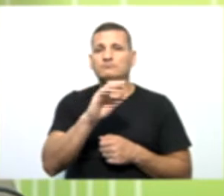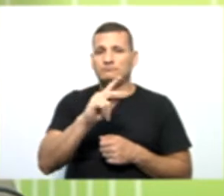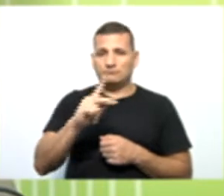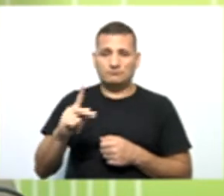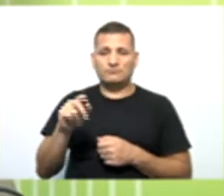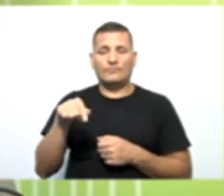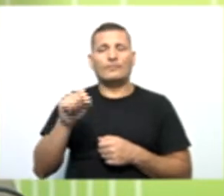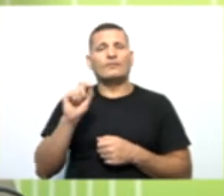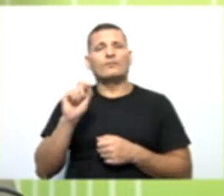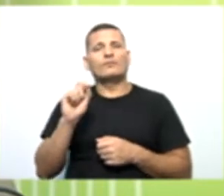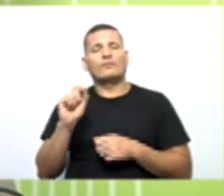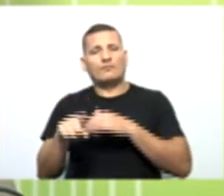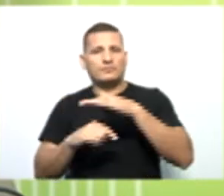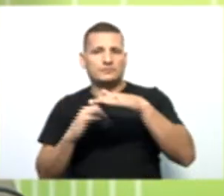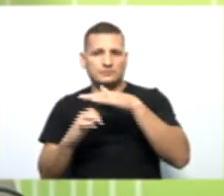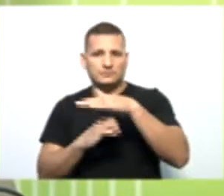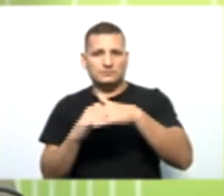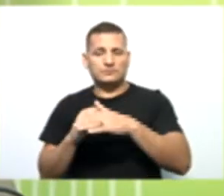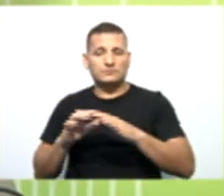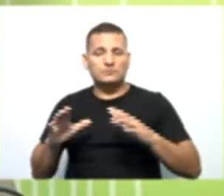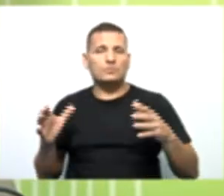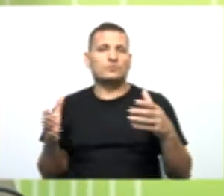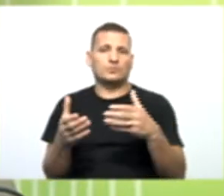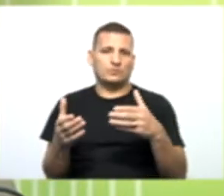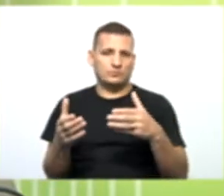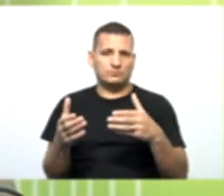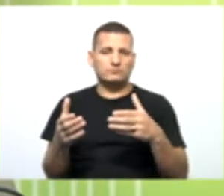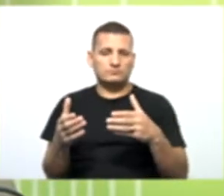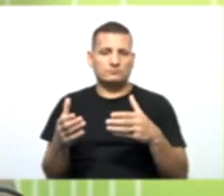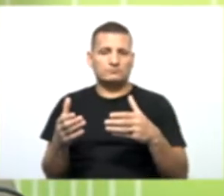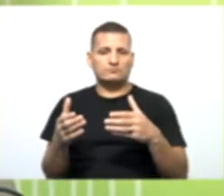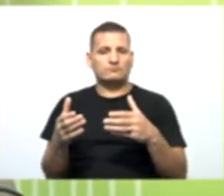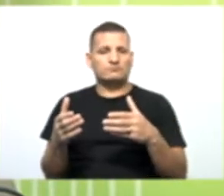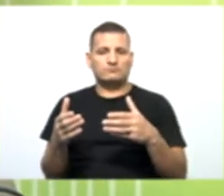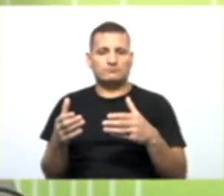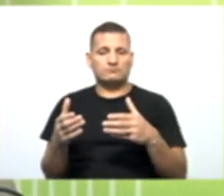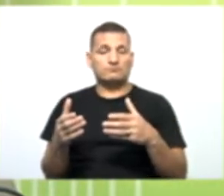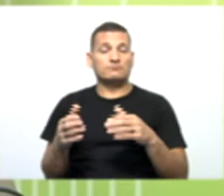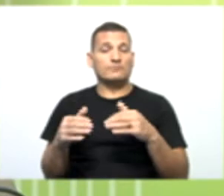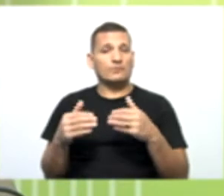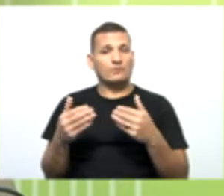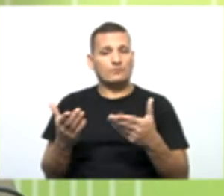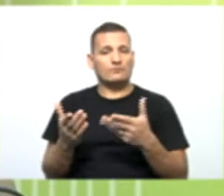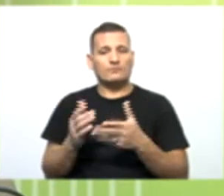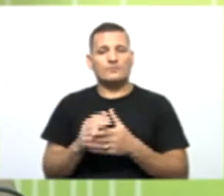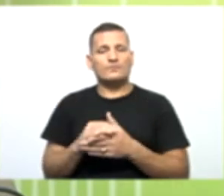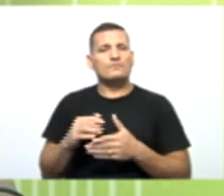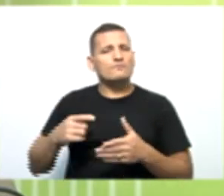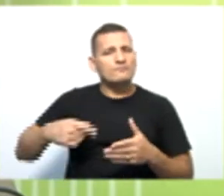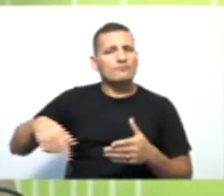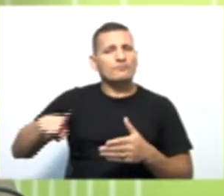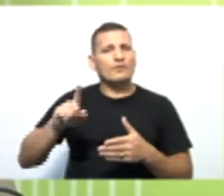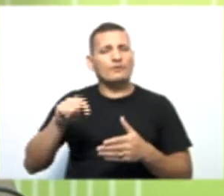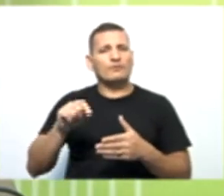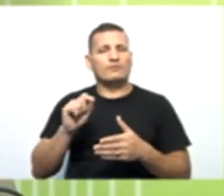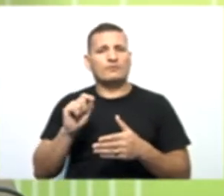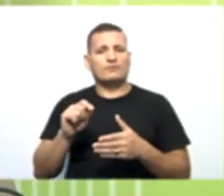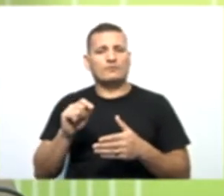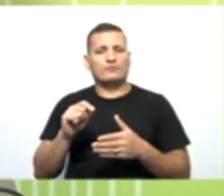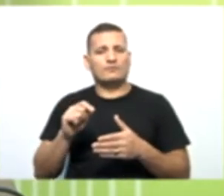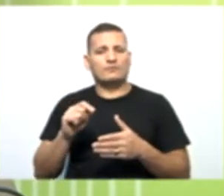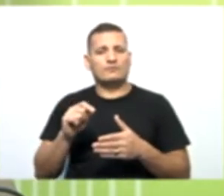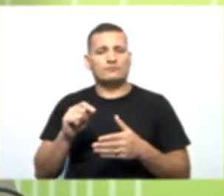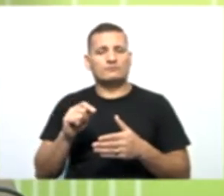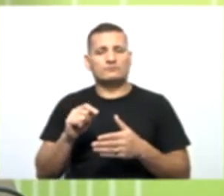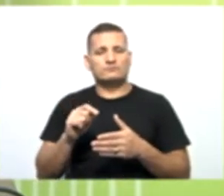é um empreendimento coletivo. Logo, eles serão empreendedores por